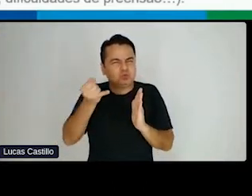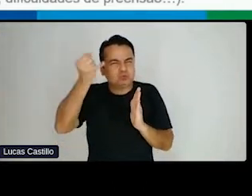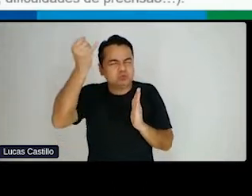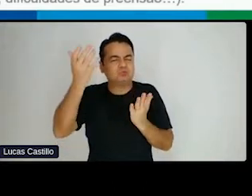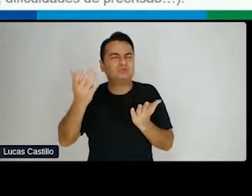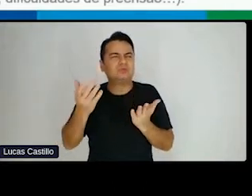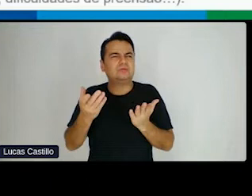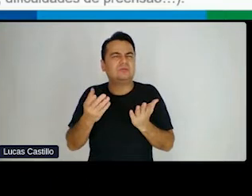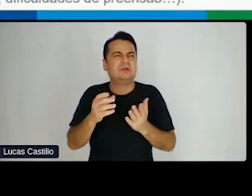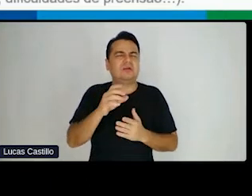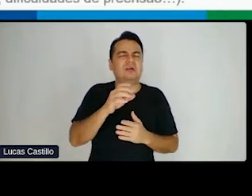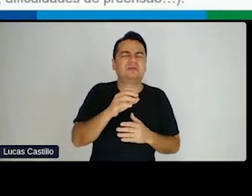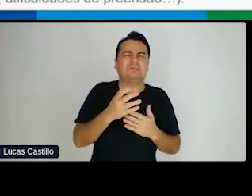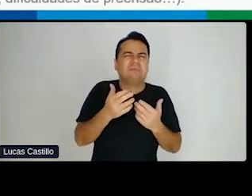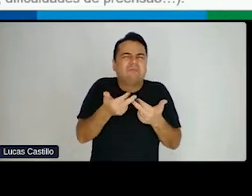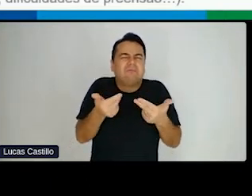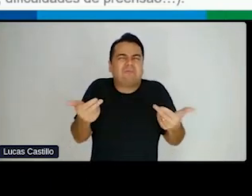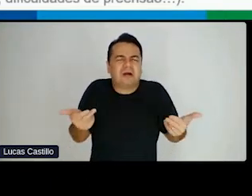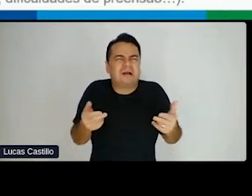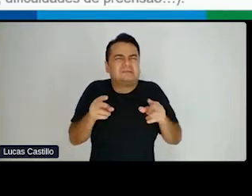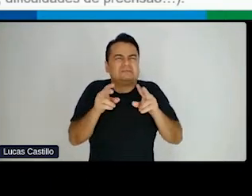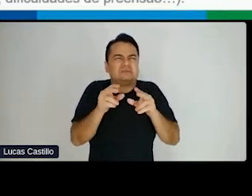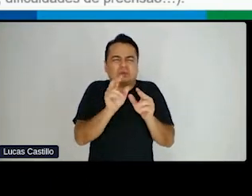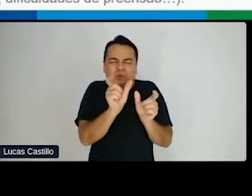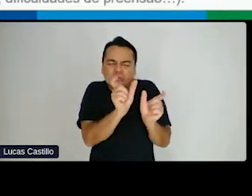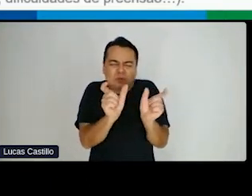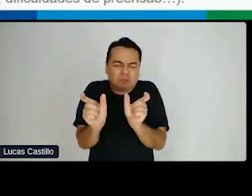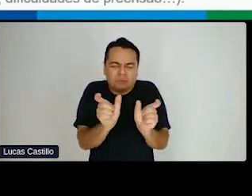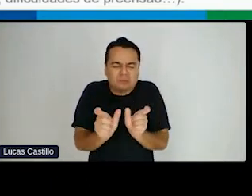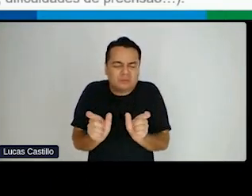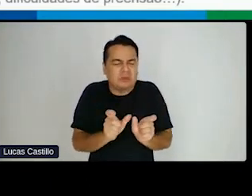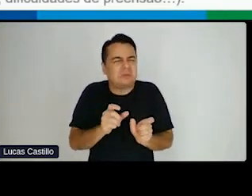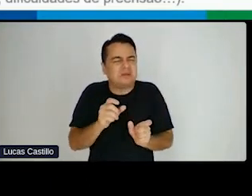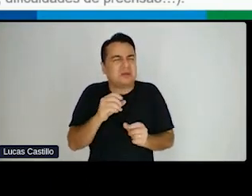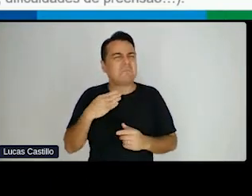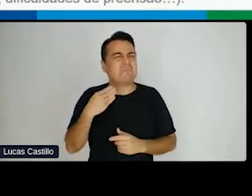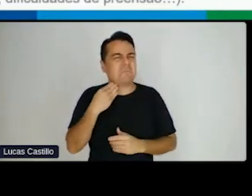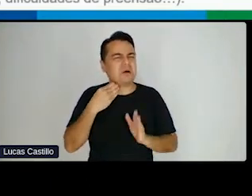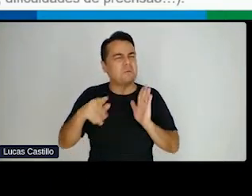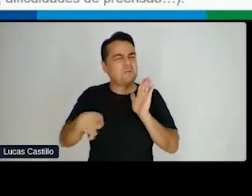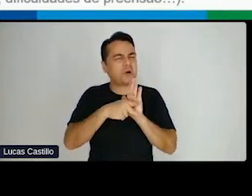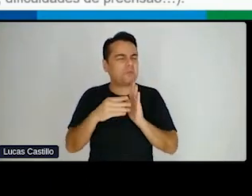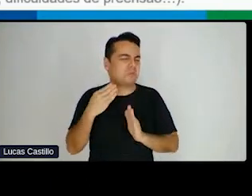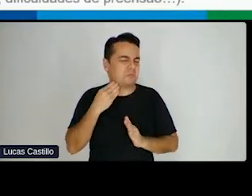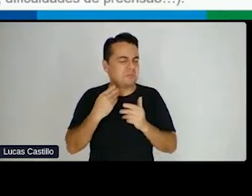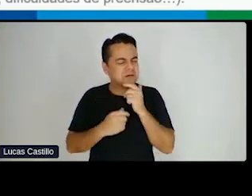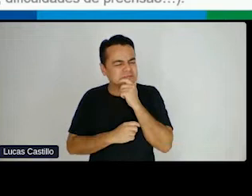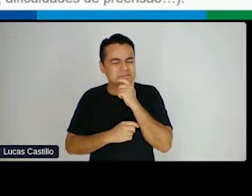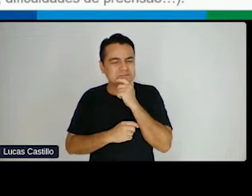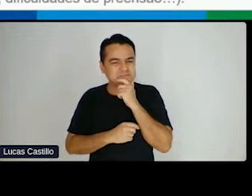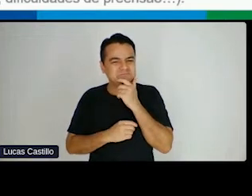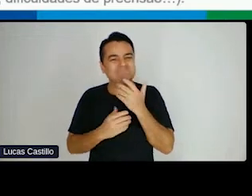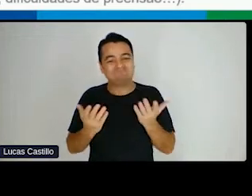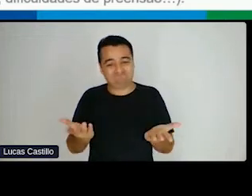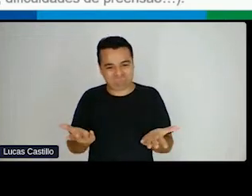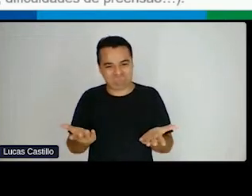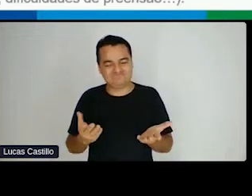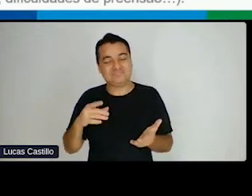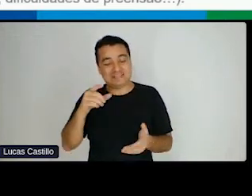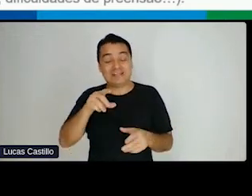para o cliente entender todas essas nomenclaturas financeiras? Então, aí é um dos nossos desafios também, é tentar quebrar